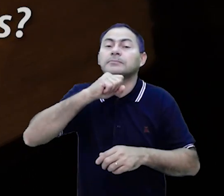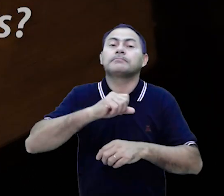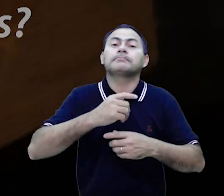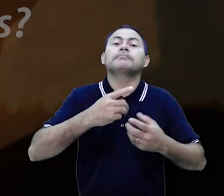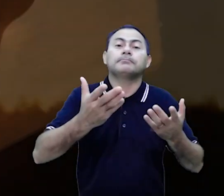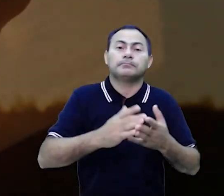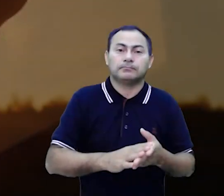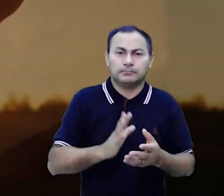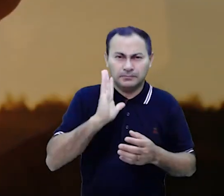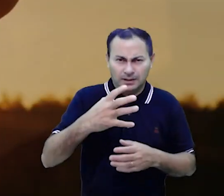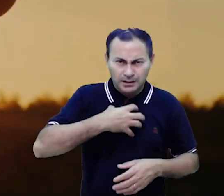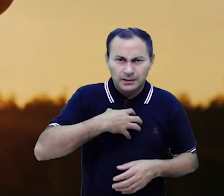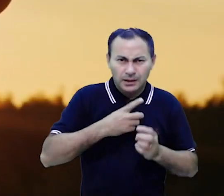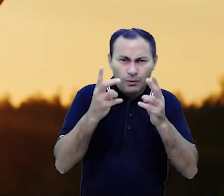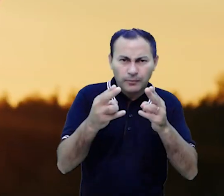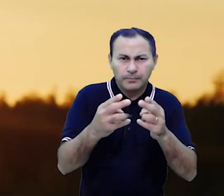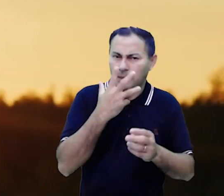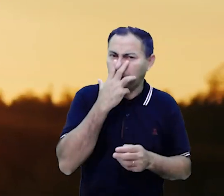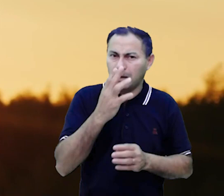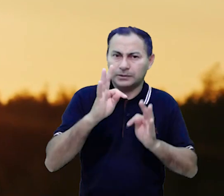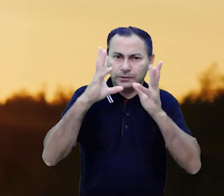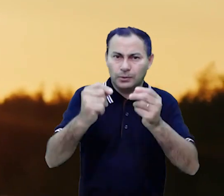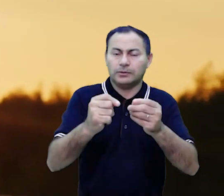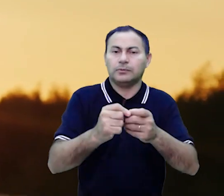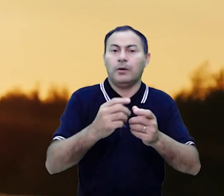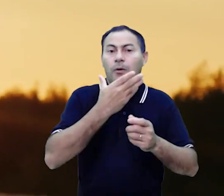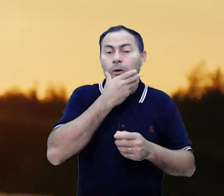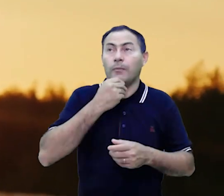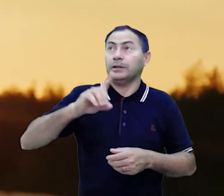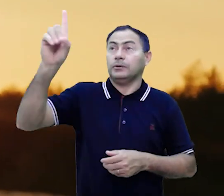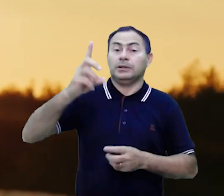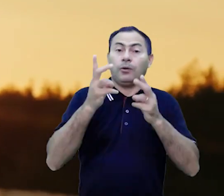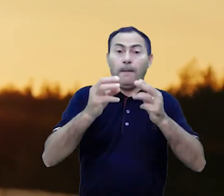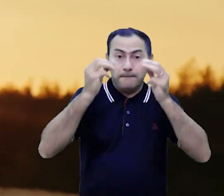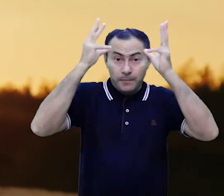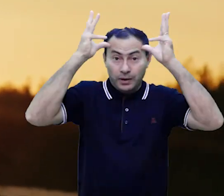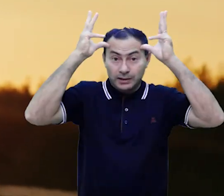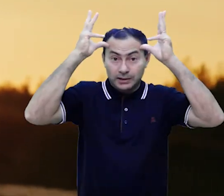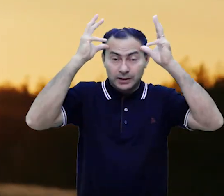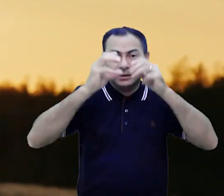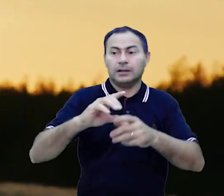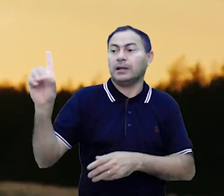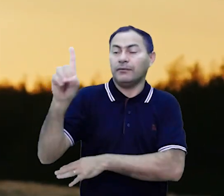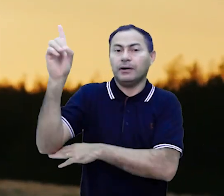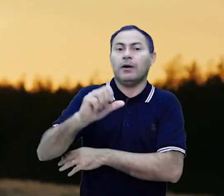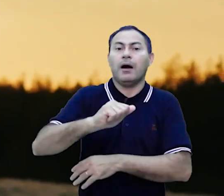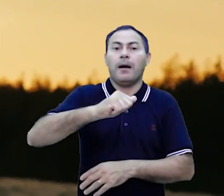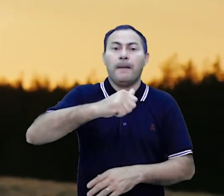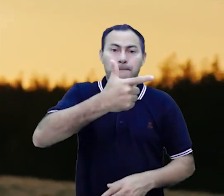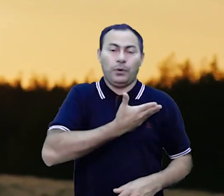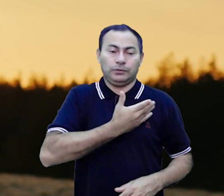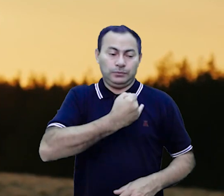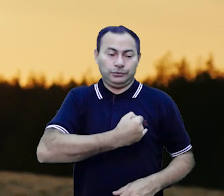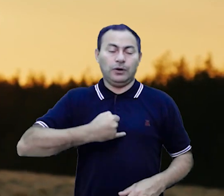pais? Você já se sentiu assim? Acho que todos esses grandes homens de Deus como Moisés, Elias, Jó, Davi, o